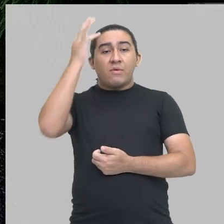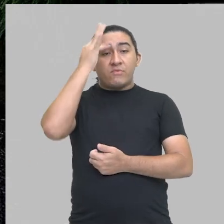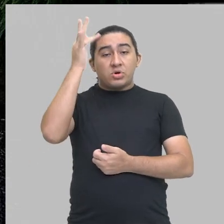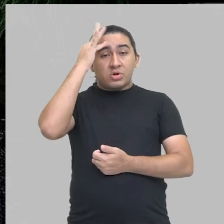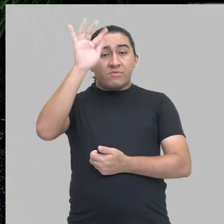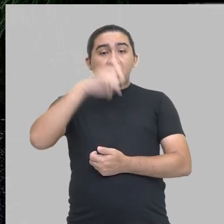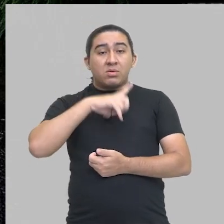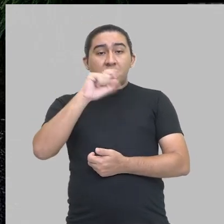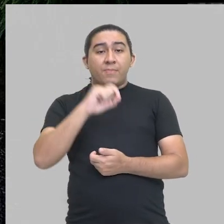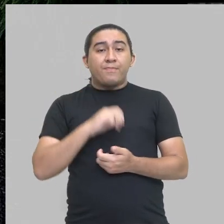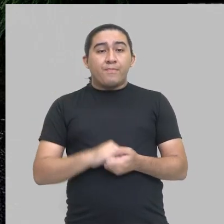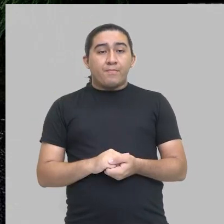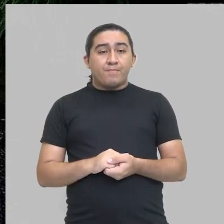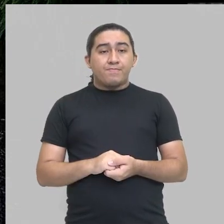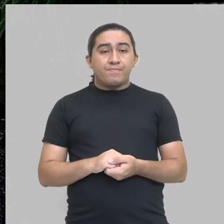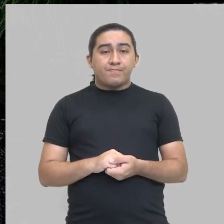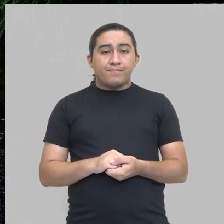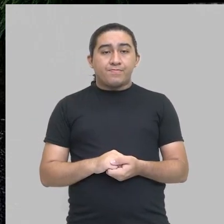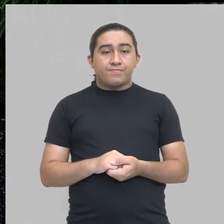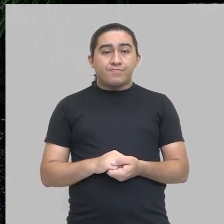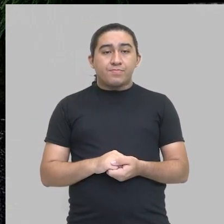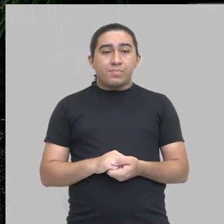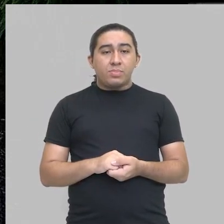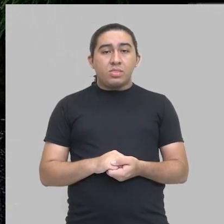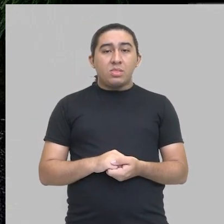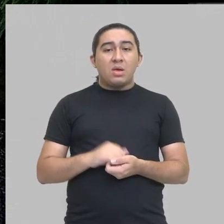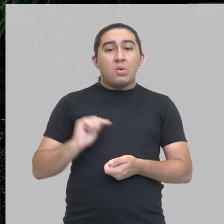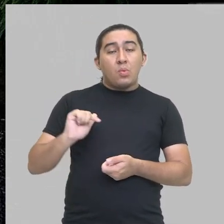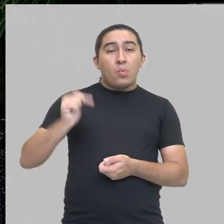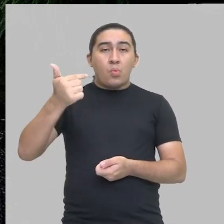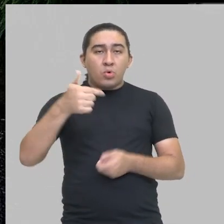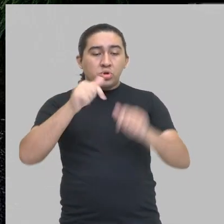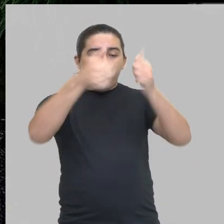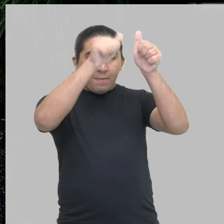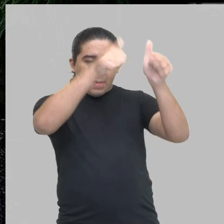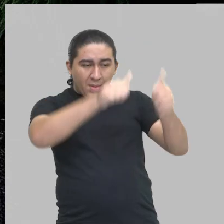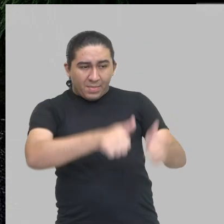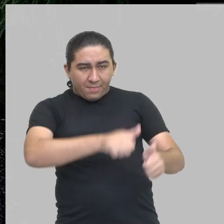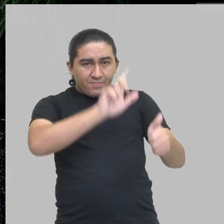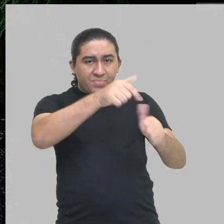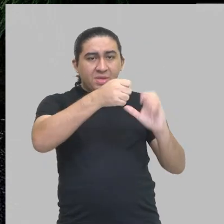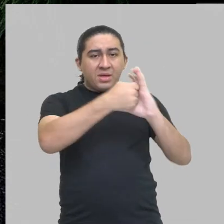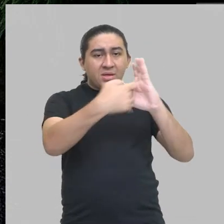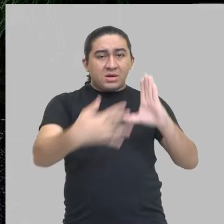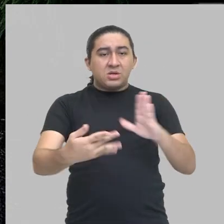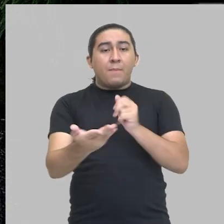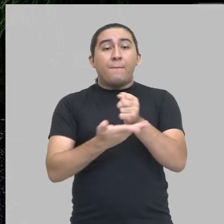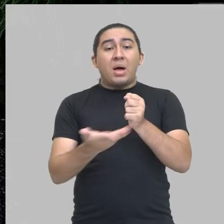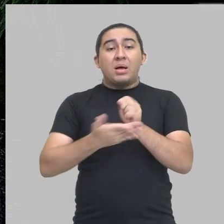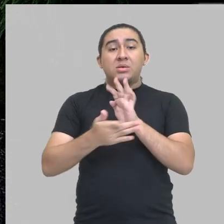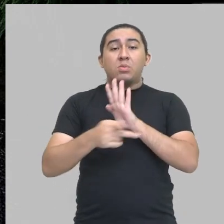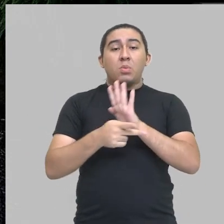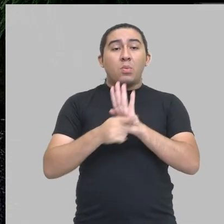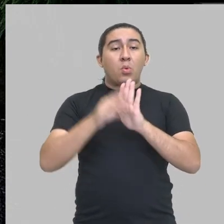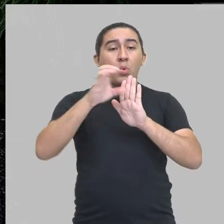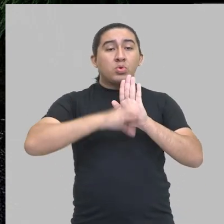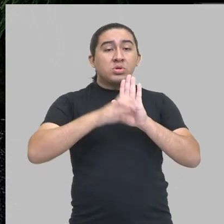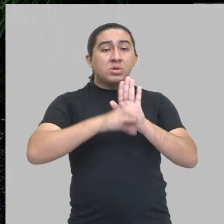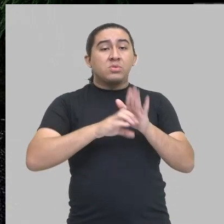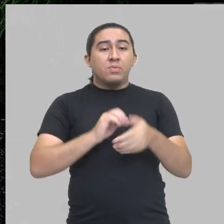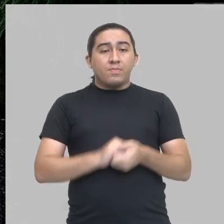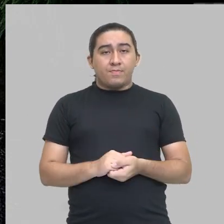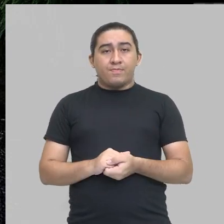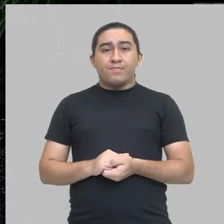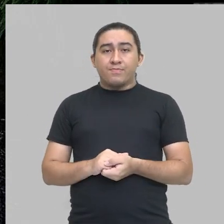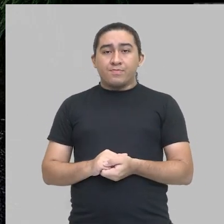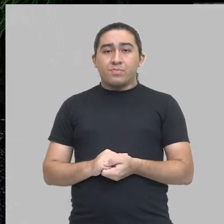ele vai ser mais no campo da abstração, as características mais essenciais de um objeto.